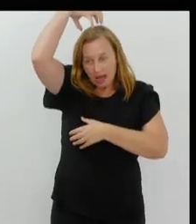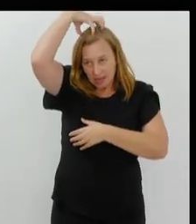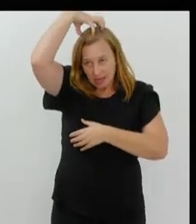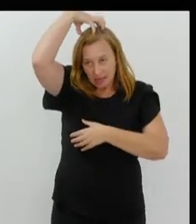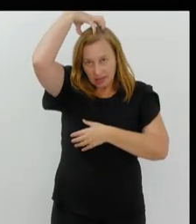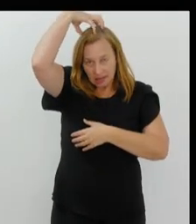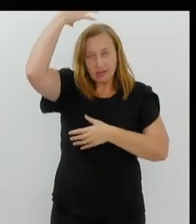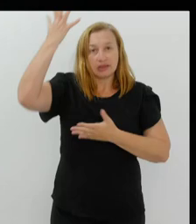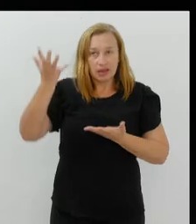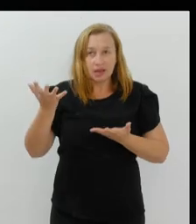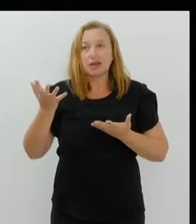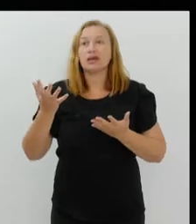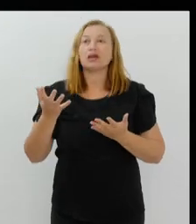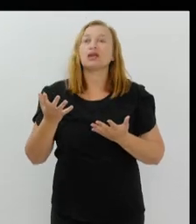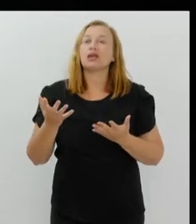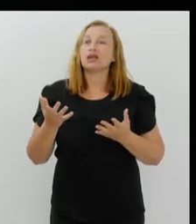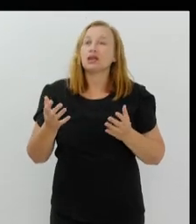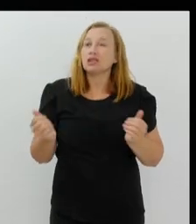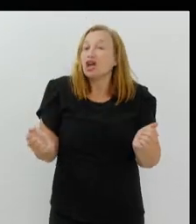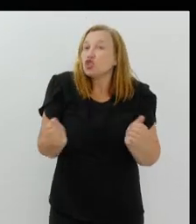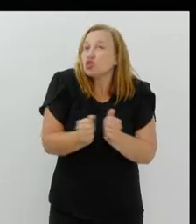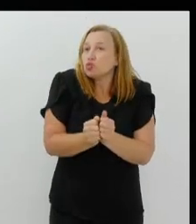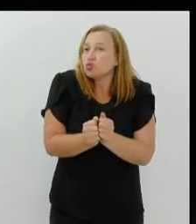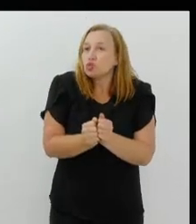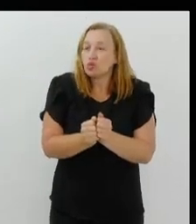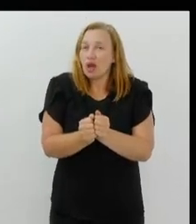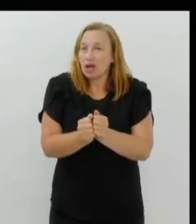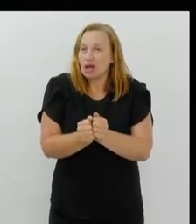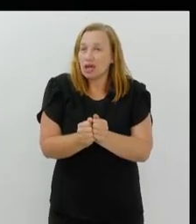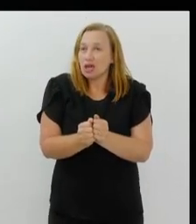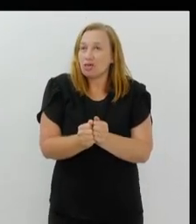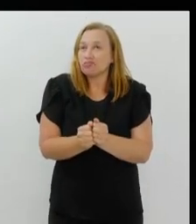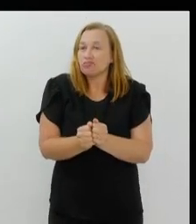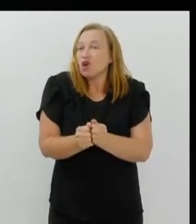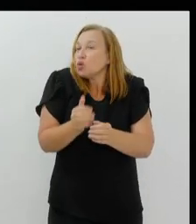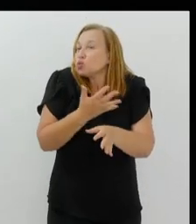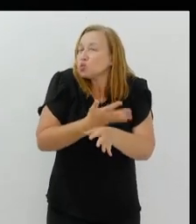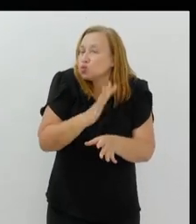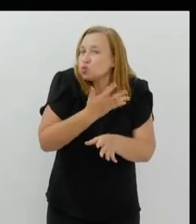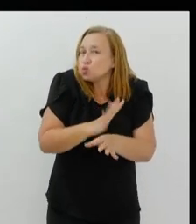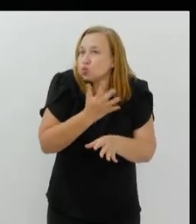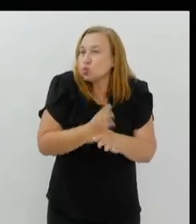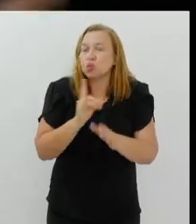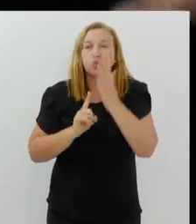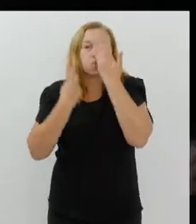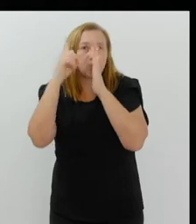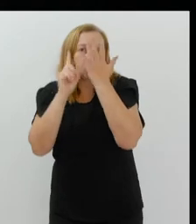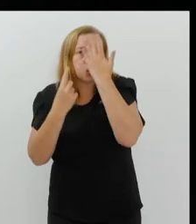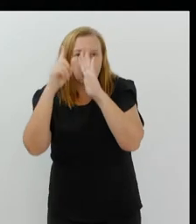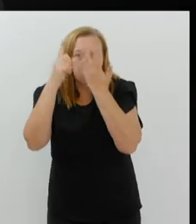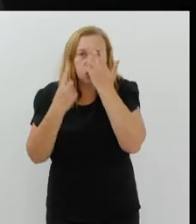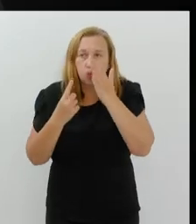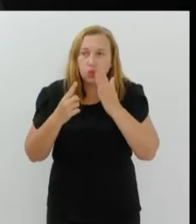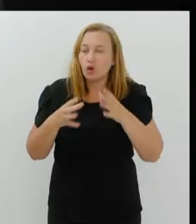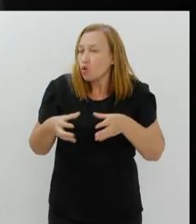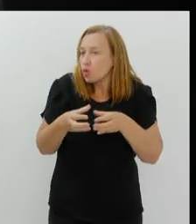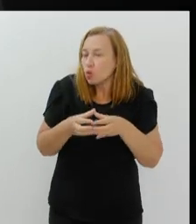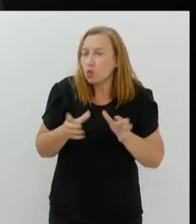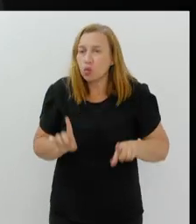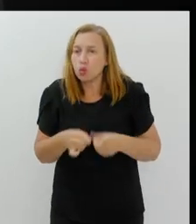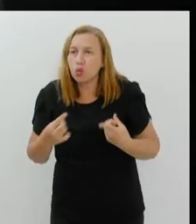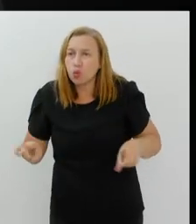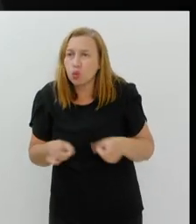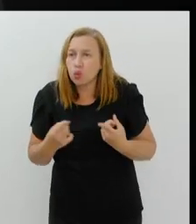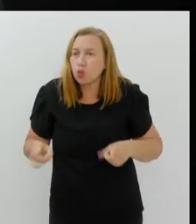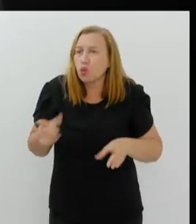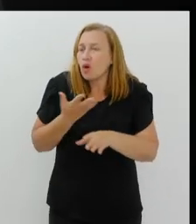um merecimento, assim, porque tá ali, porque elas Sim. frequentam muito desde criança o ensaio. Normalmente a mãe já era, o pai já era, elas são da aula de